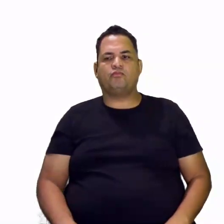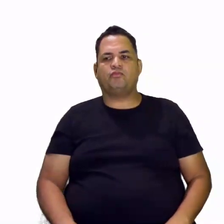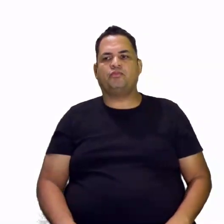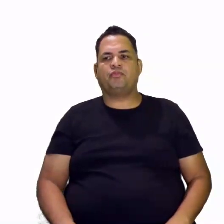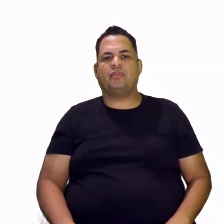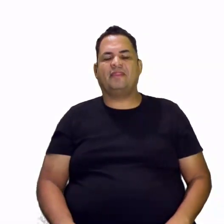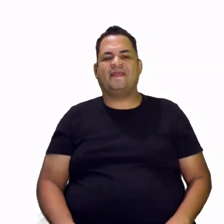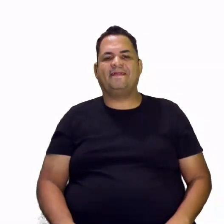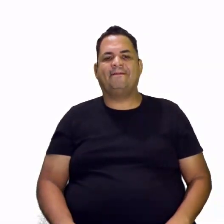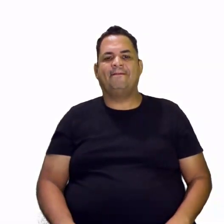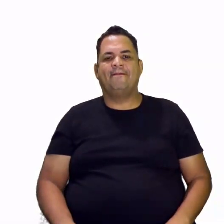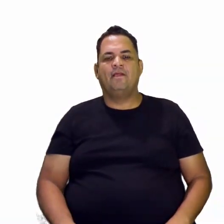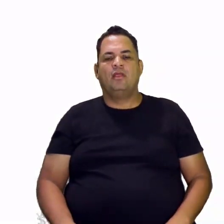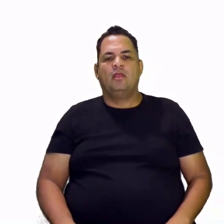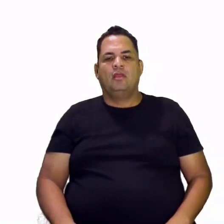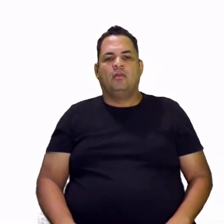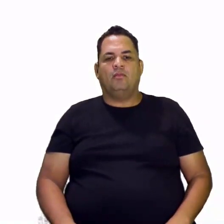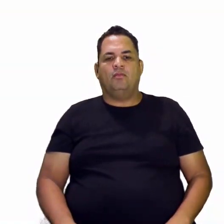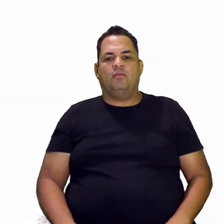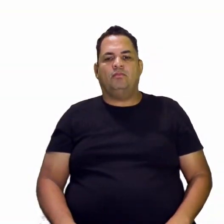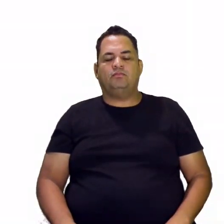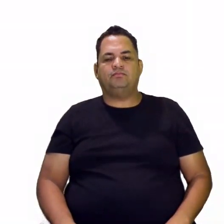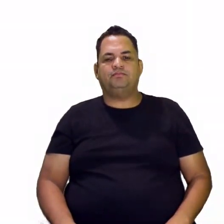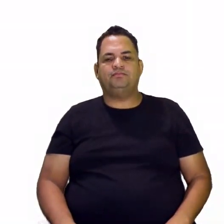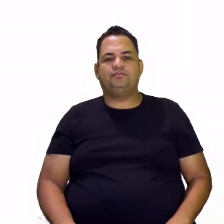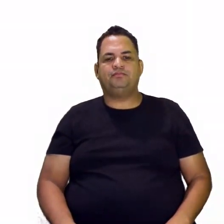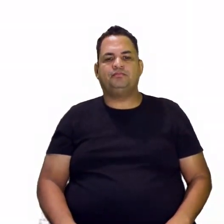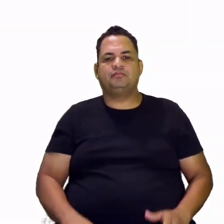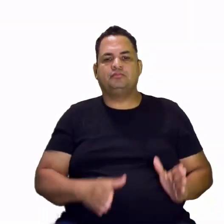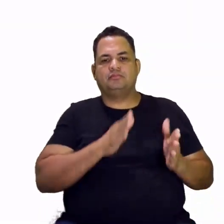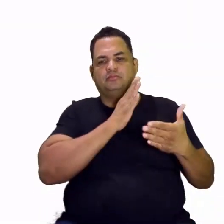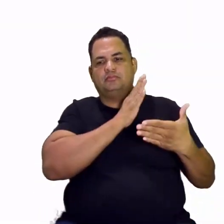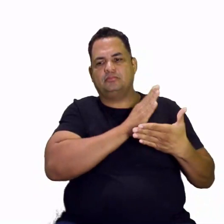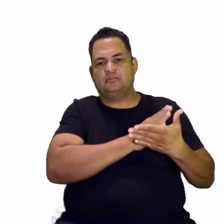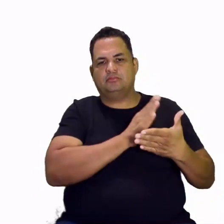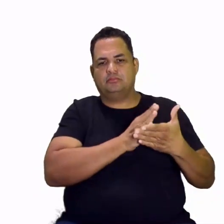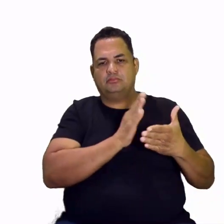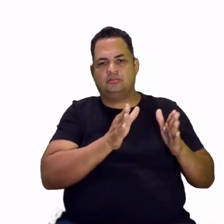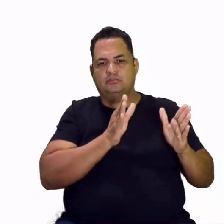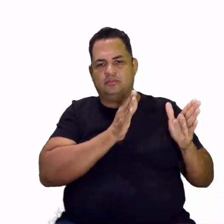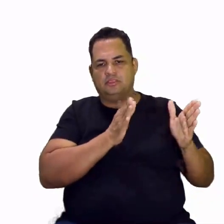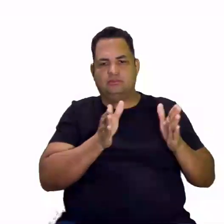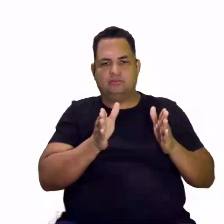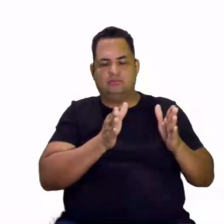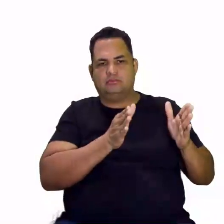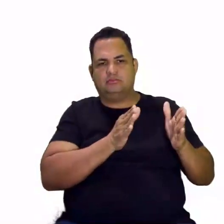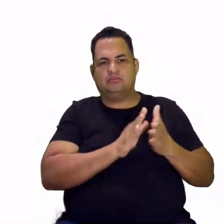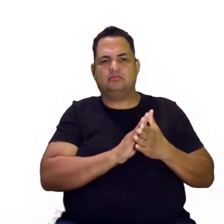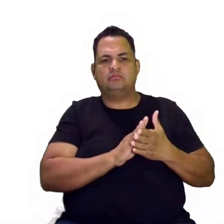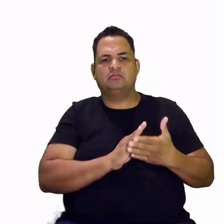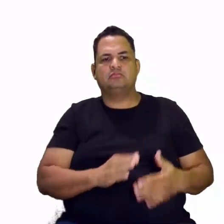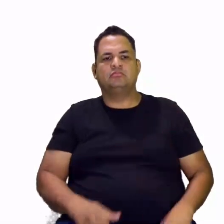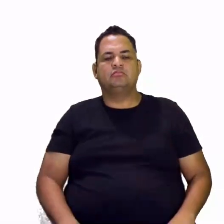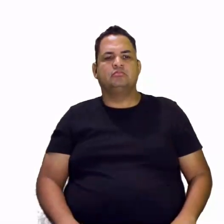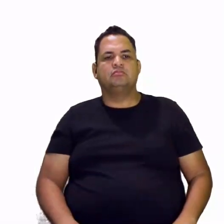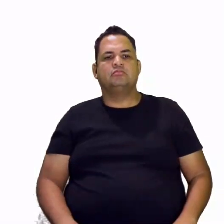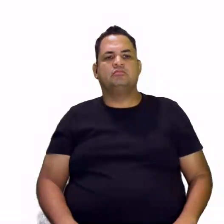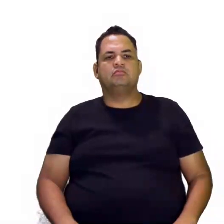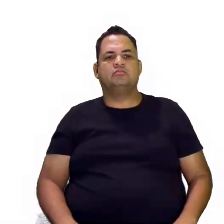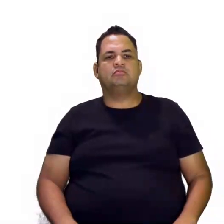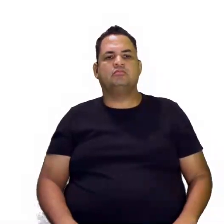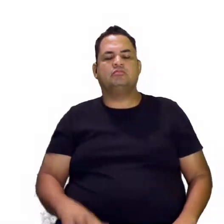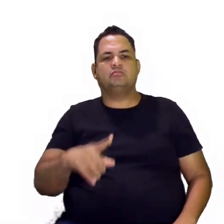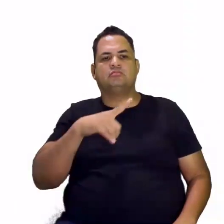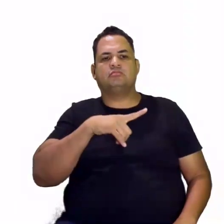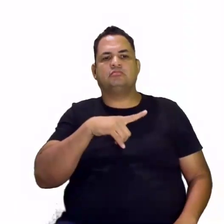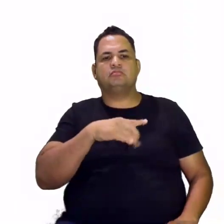aqui sobre a divisão do tempo geológico. Vamos lá. O tempo geológico